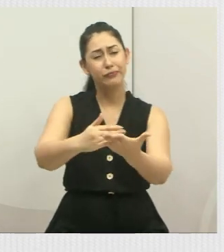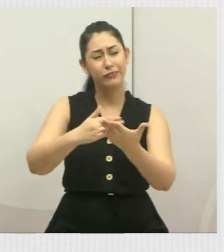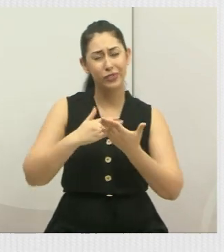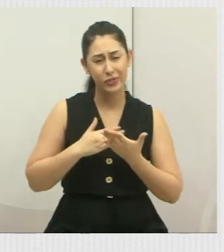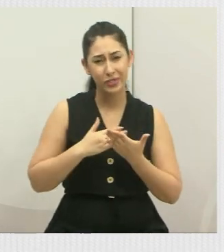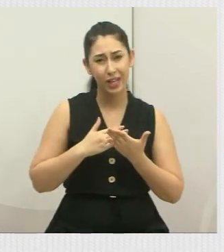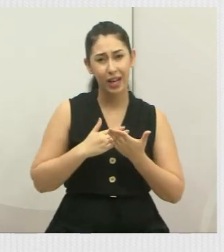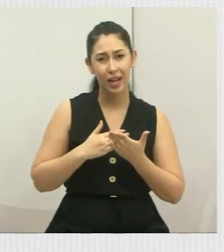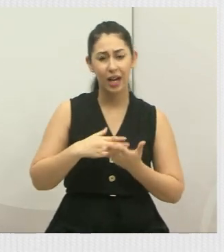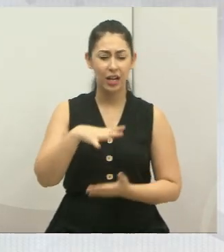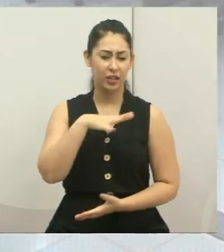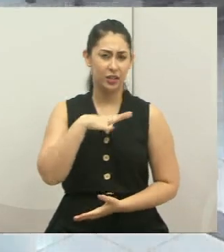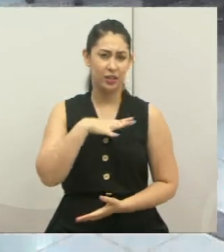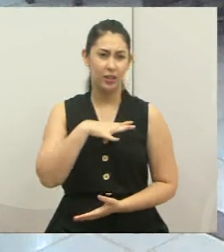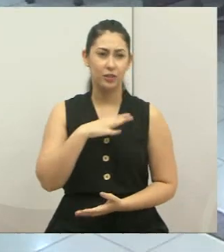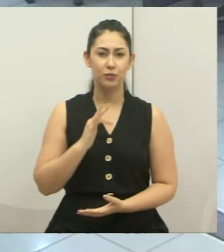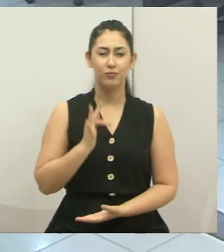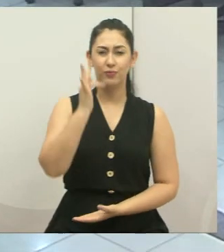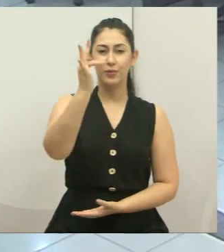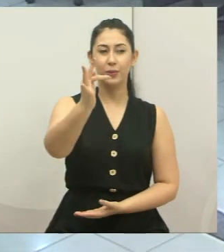com o futuro de Jacareí.